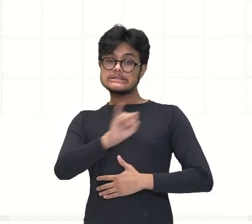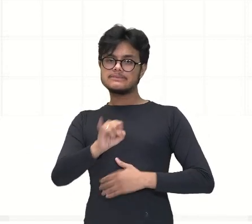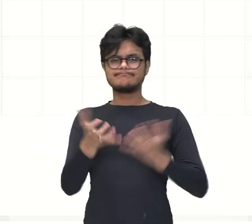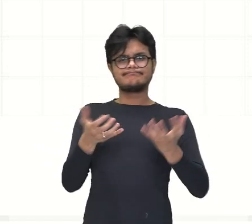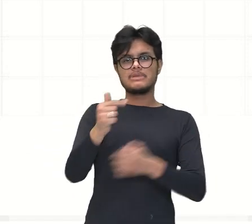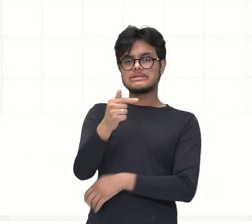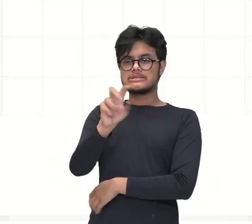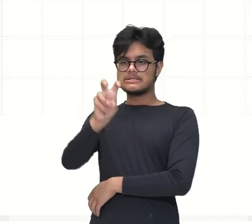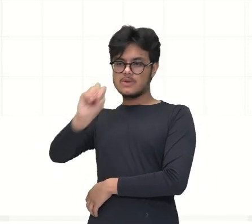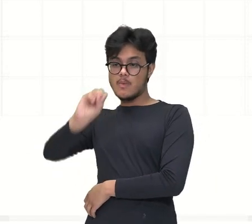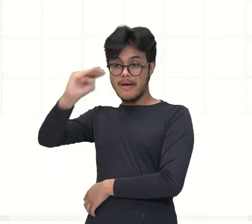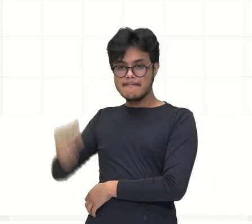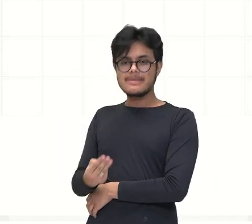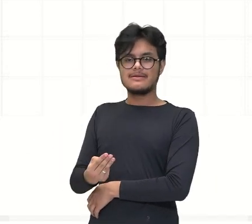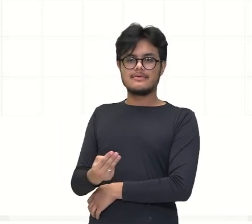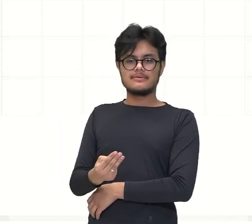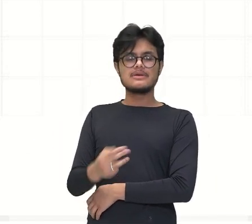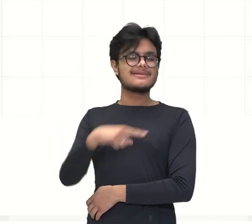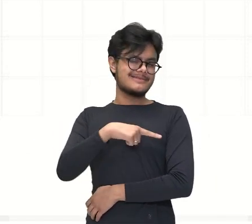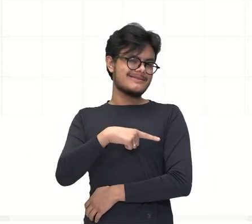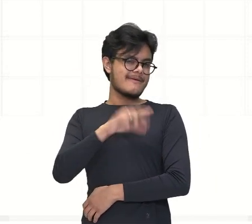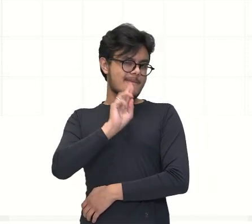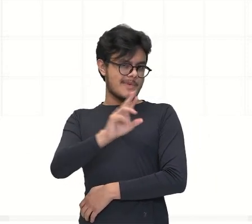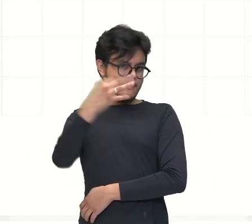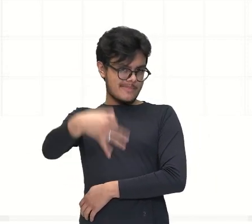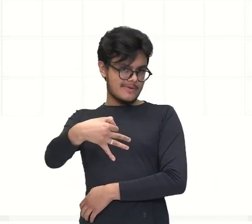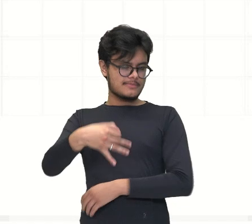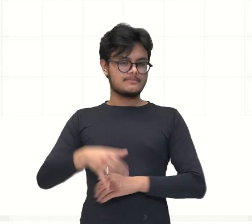750 milhões de quilômetros,